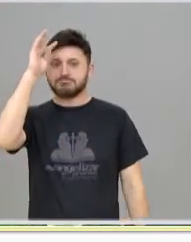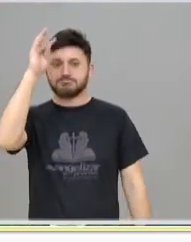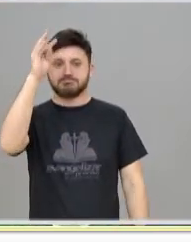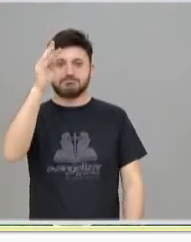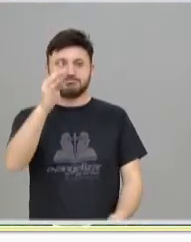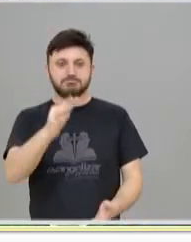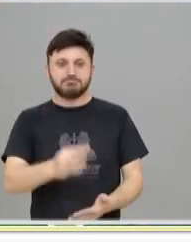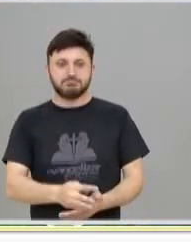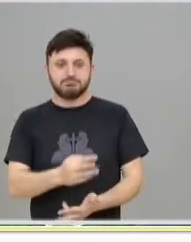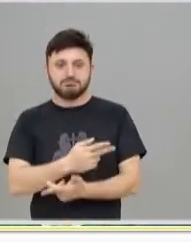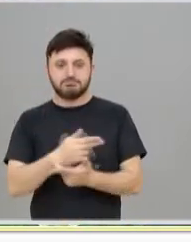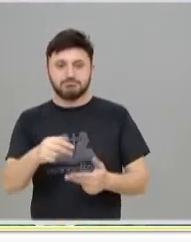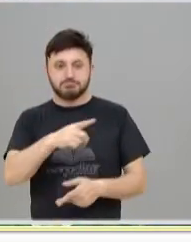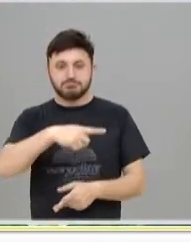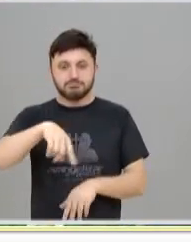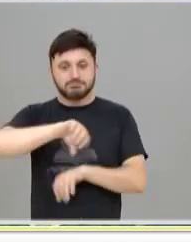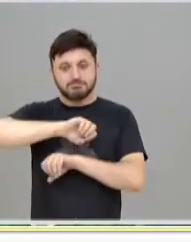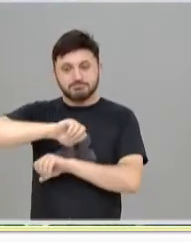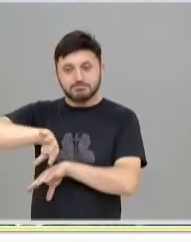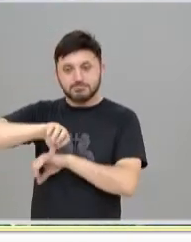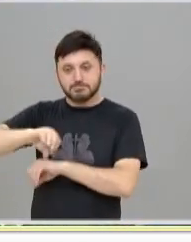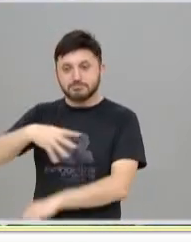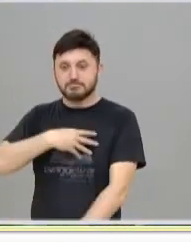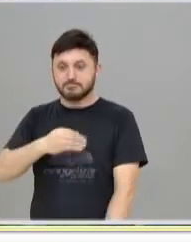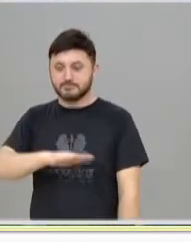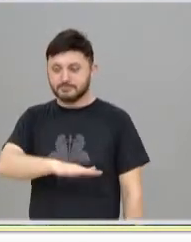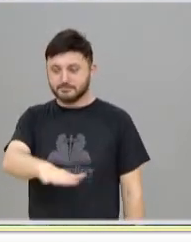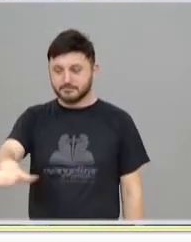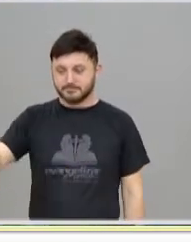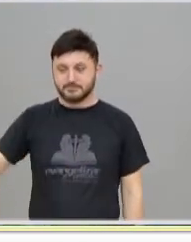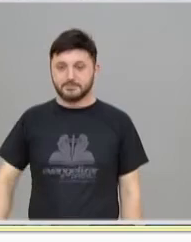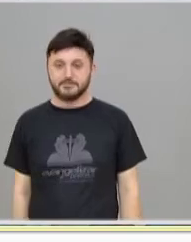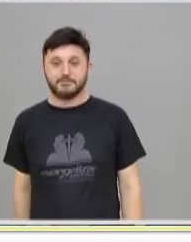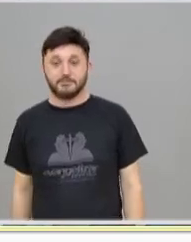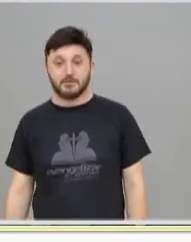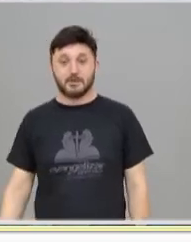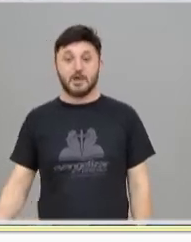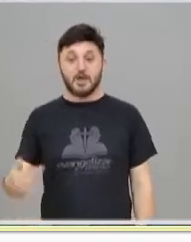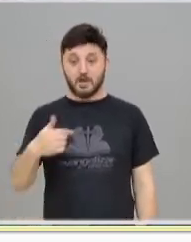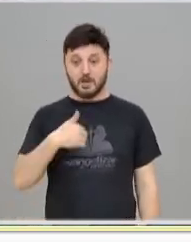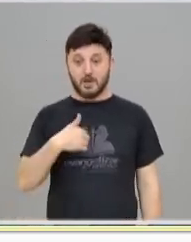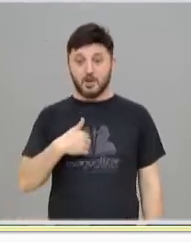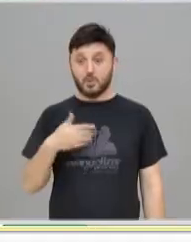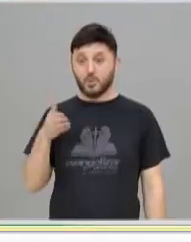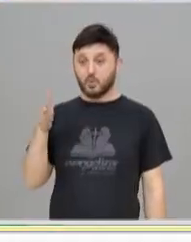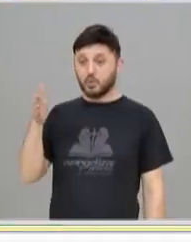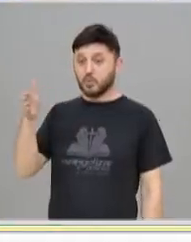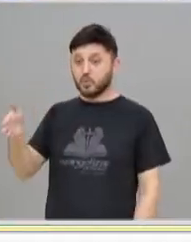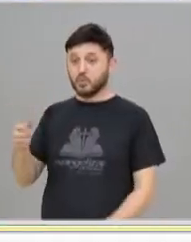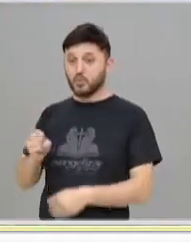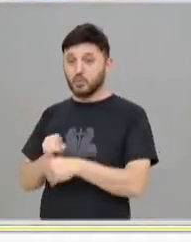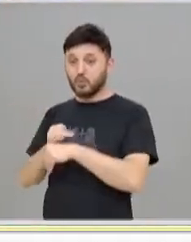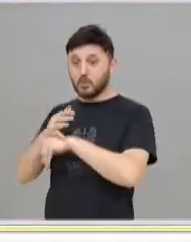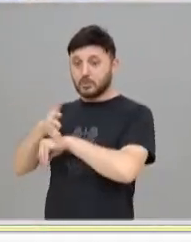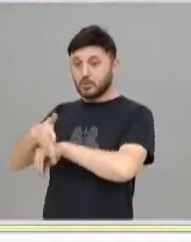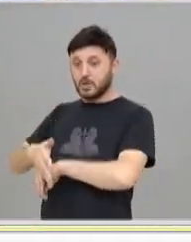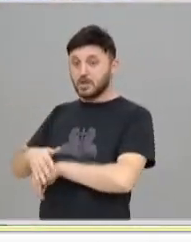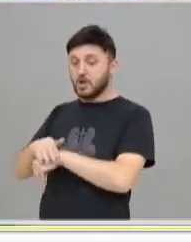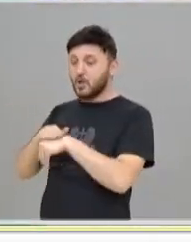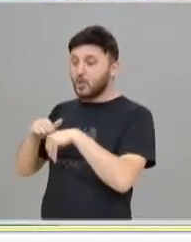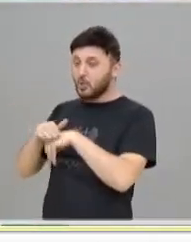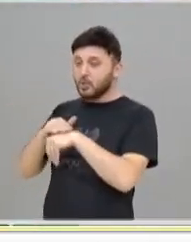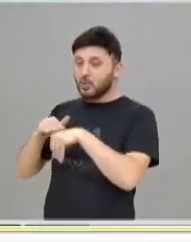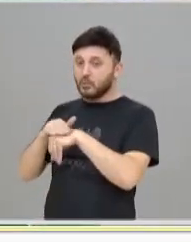a ser transmitida. Digo para vocês que fui numa madrugada conversar com os